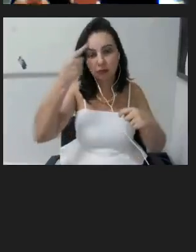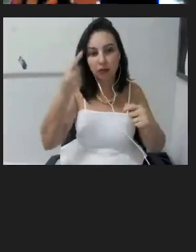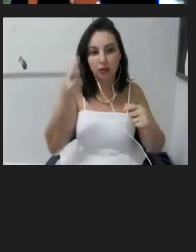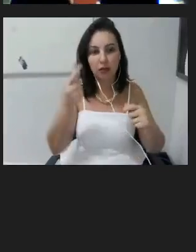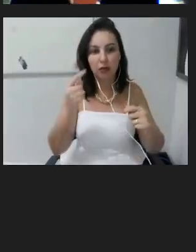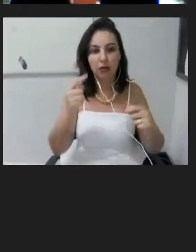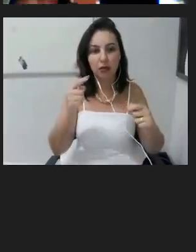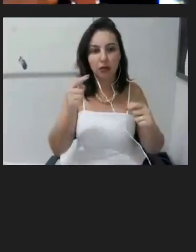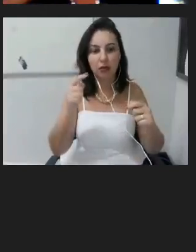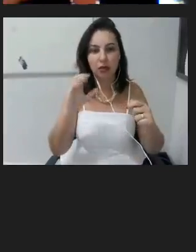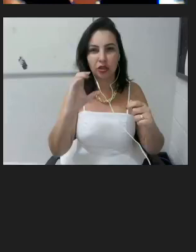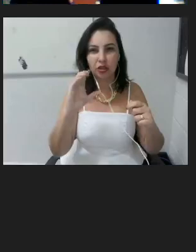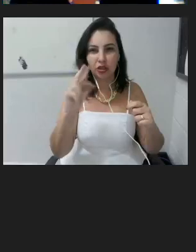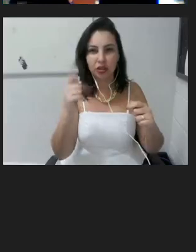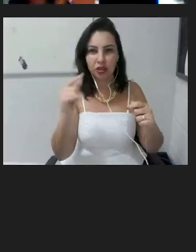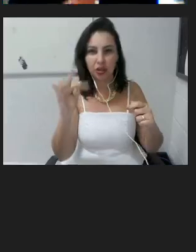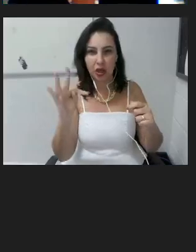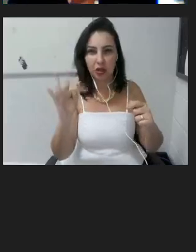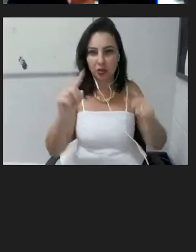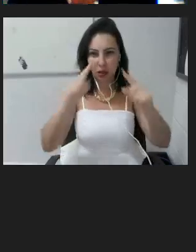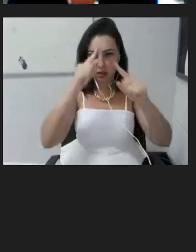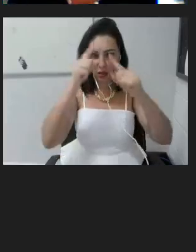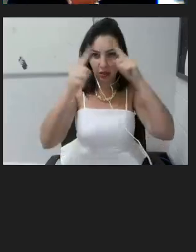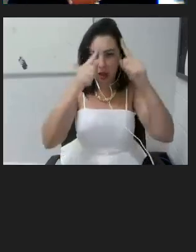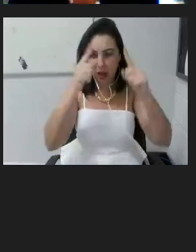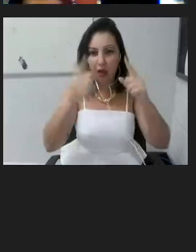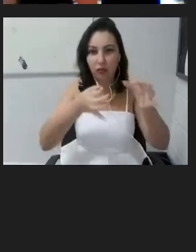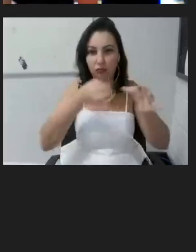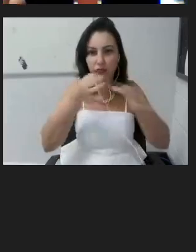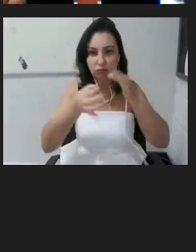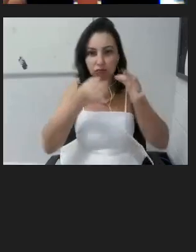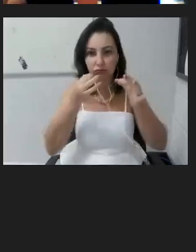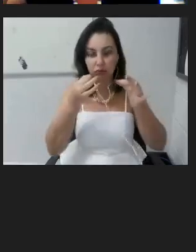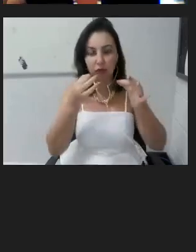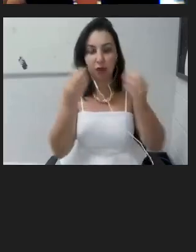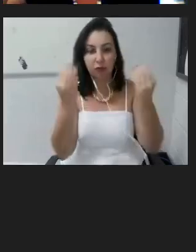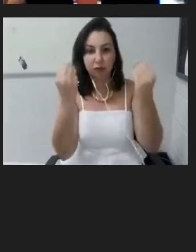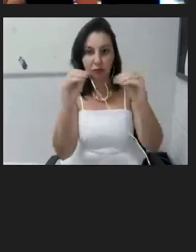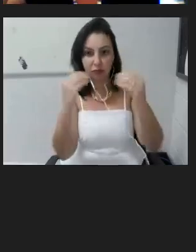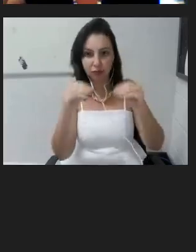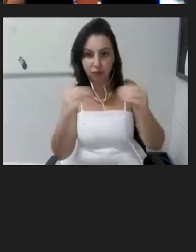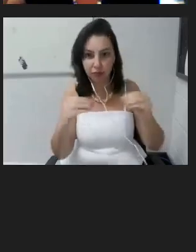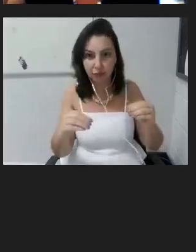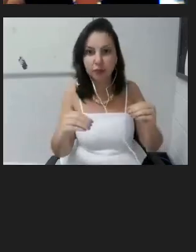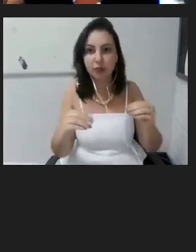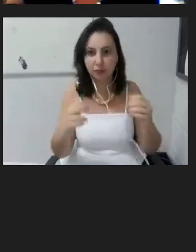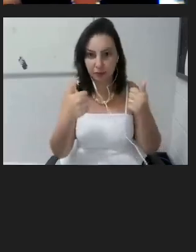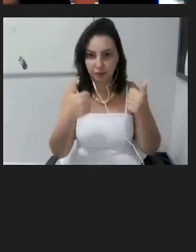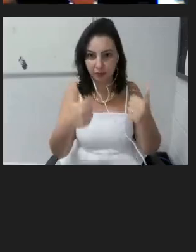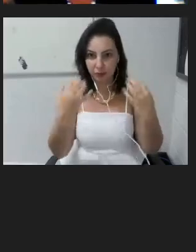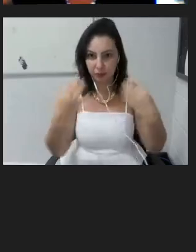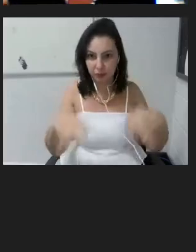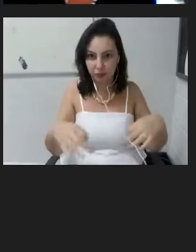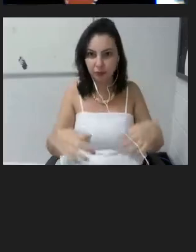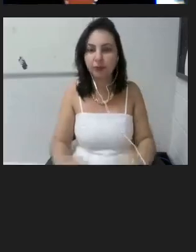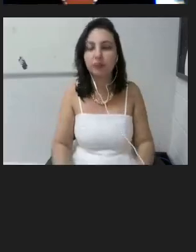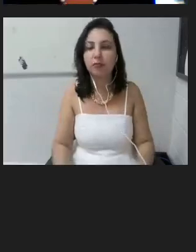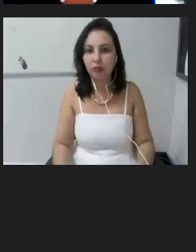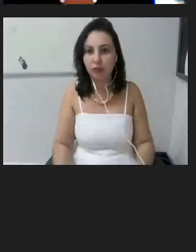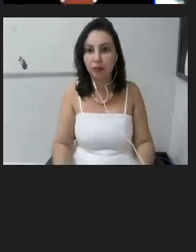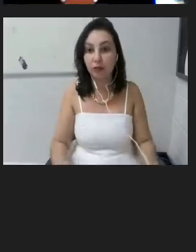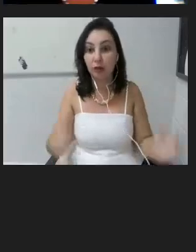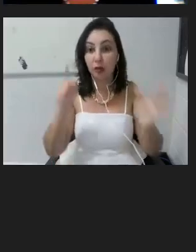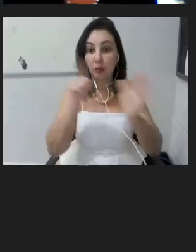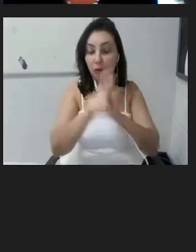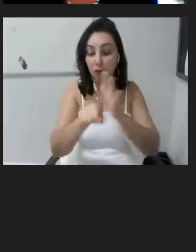relação a algumas ideias que vêm dessa pergunta, eu peço, por favor, que vocês façam. E aí eu pergunto,